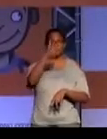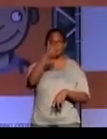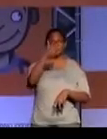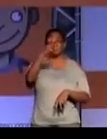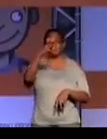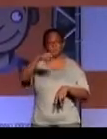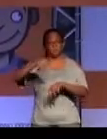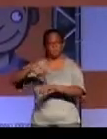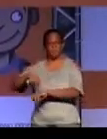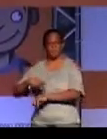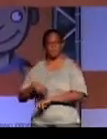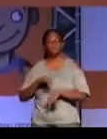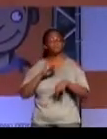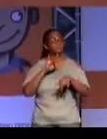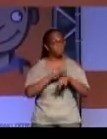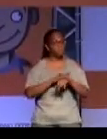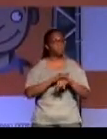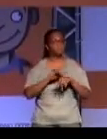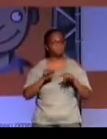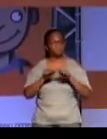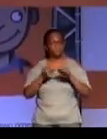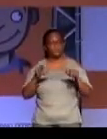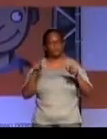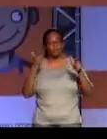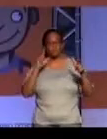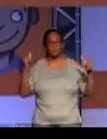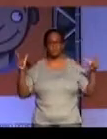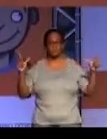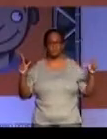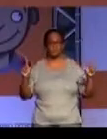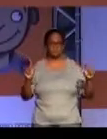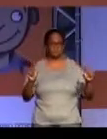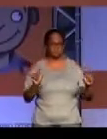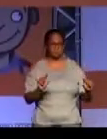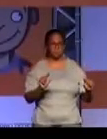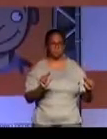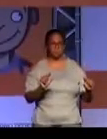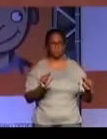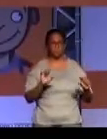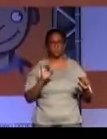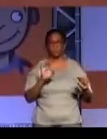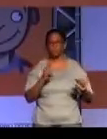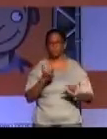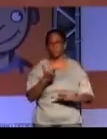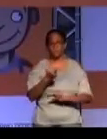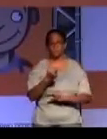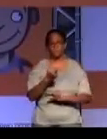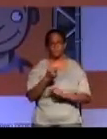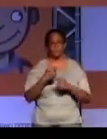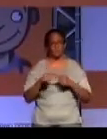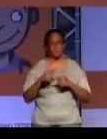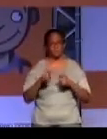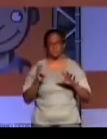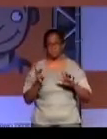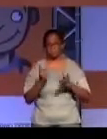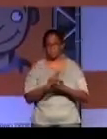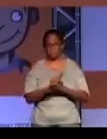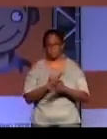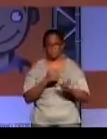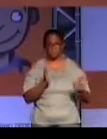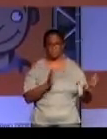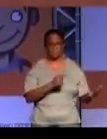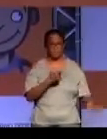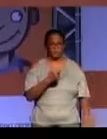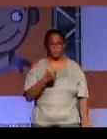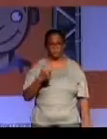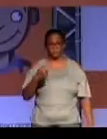países endêmicos. Foram reduzidos agora para apenas 20 casos. Em 2017,